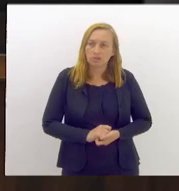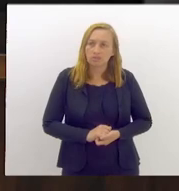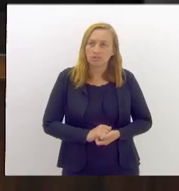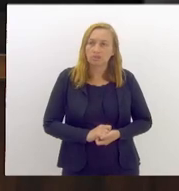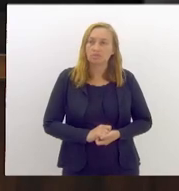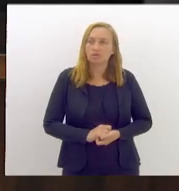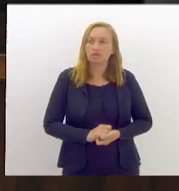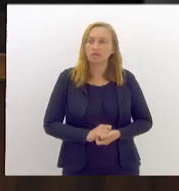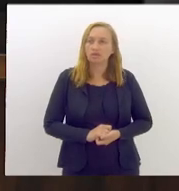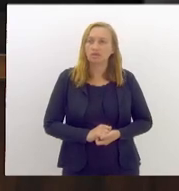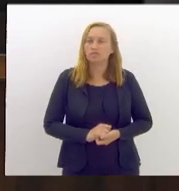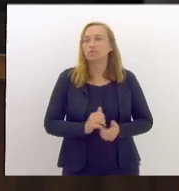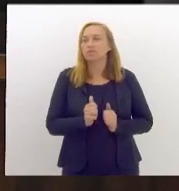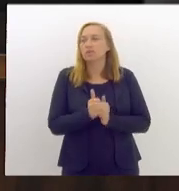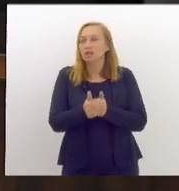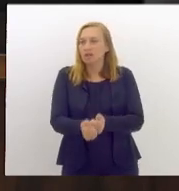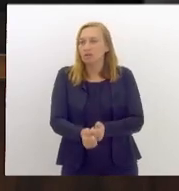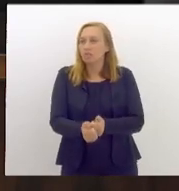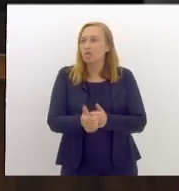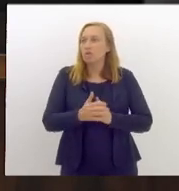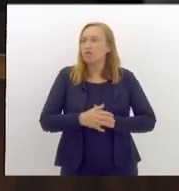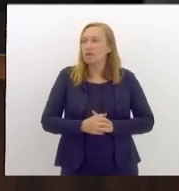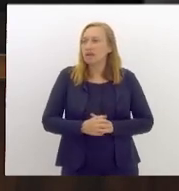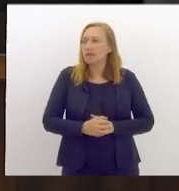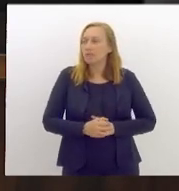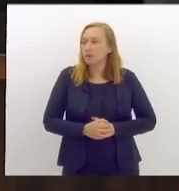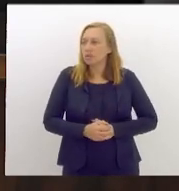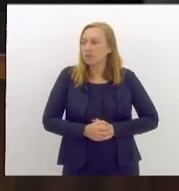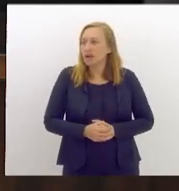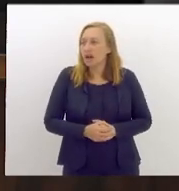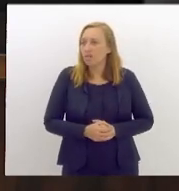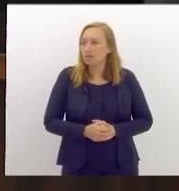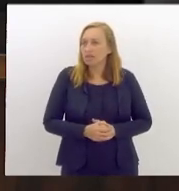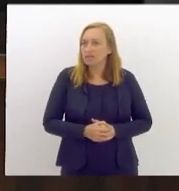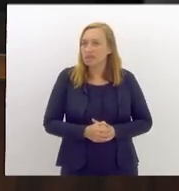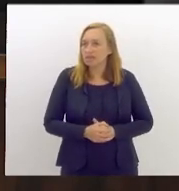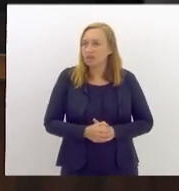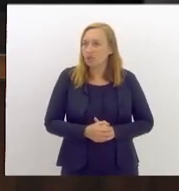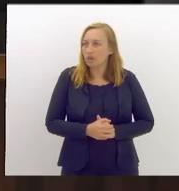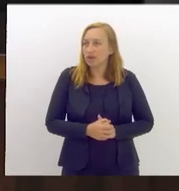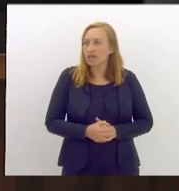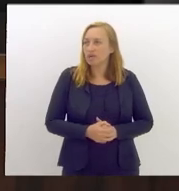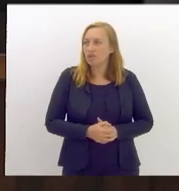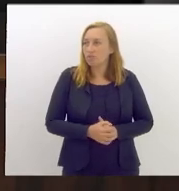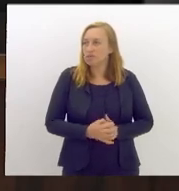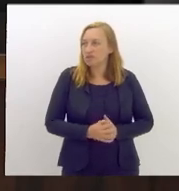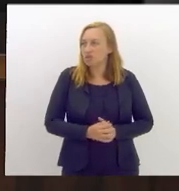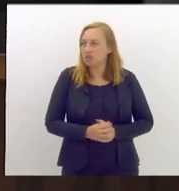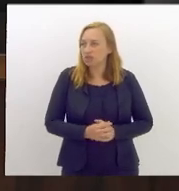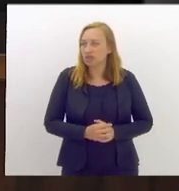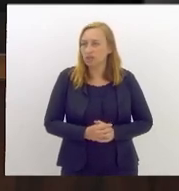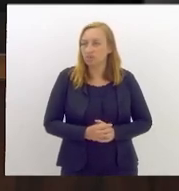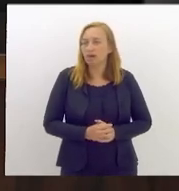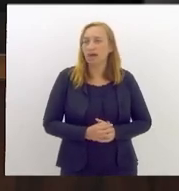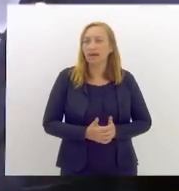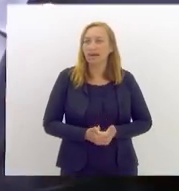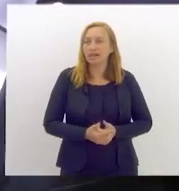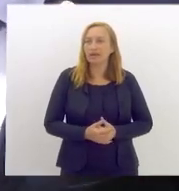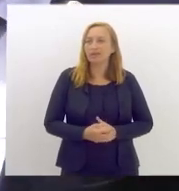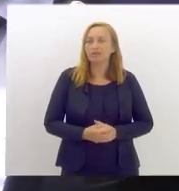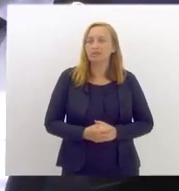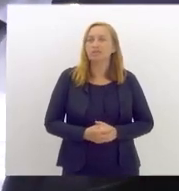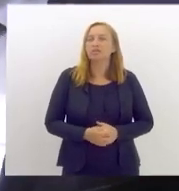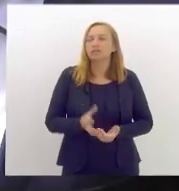ele vai encaminhar pode encaminhar ele vai eu vou acatar como como a declaração de voto Presidente queria